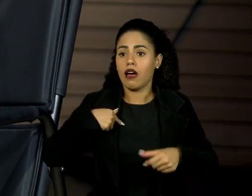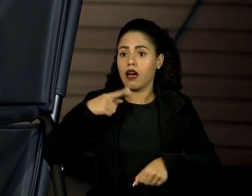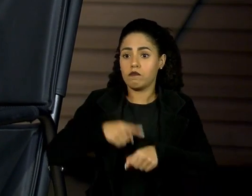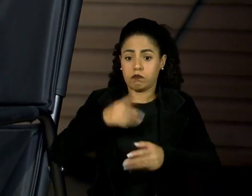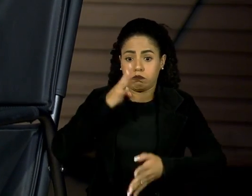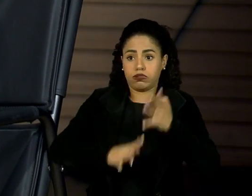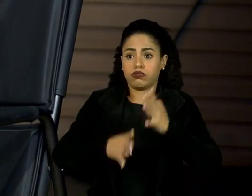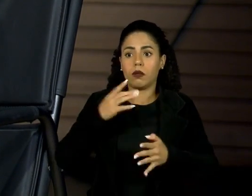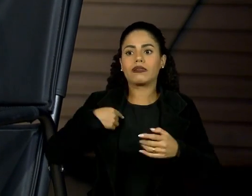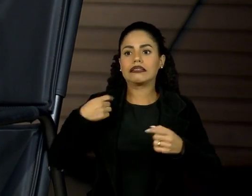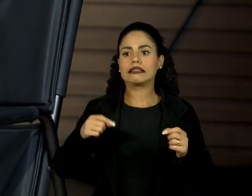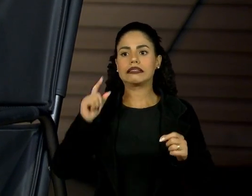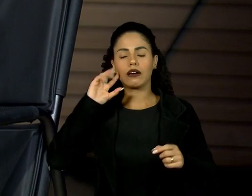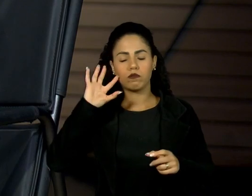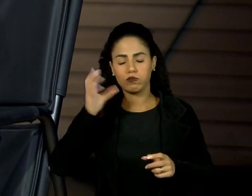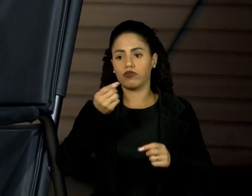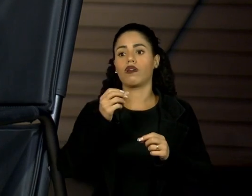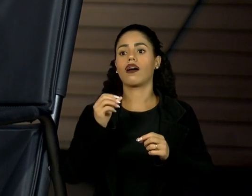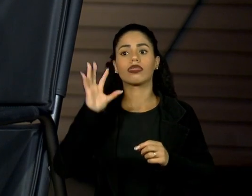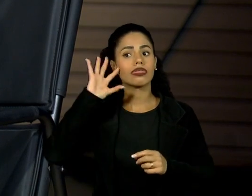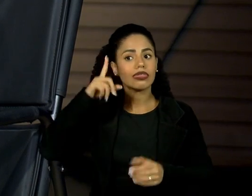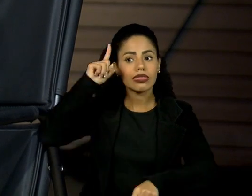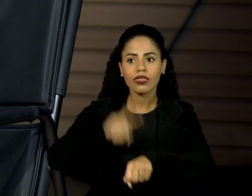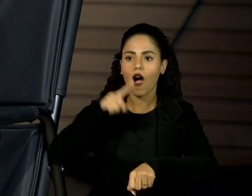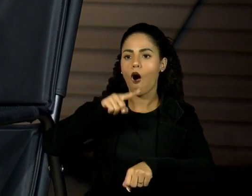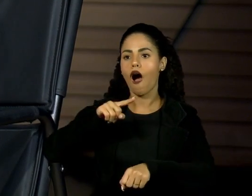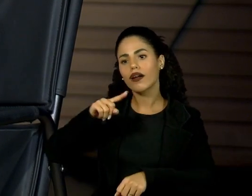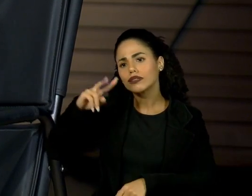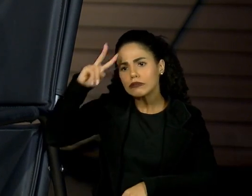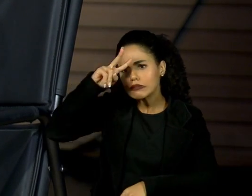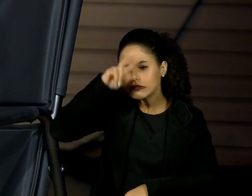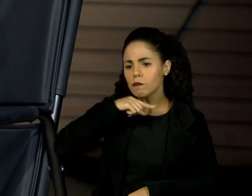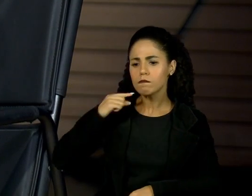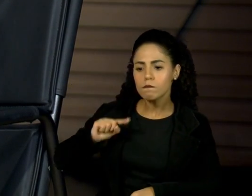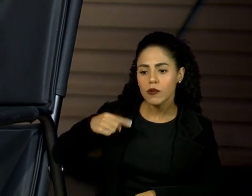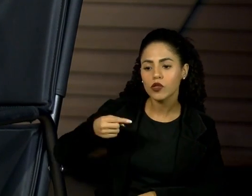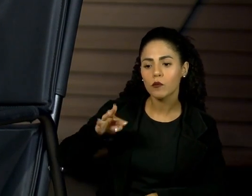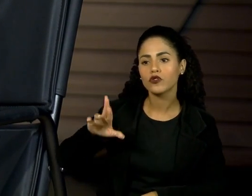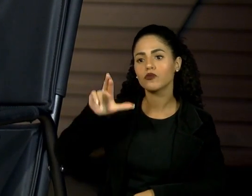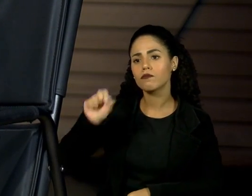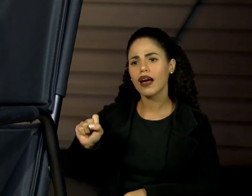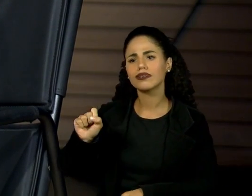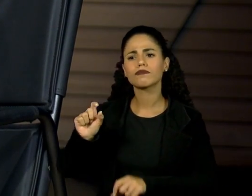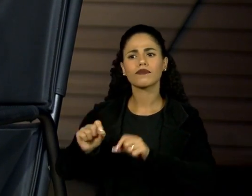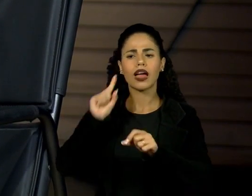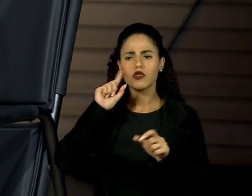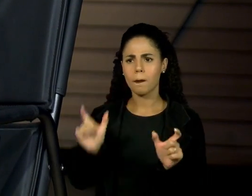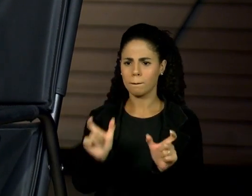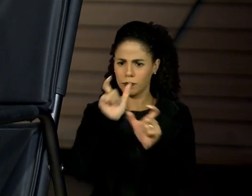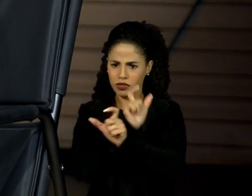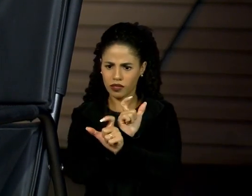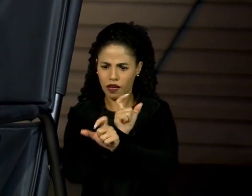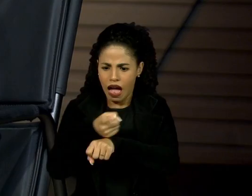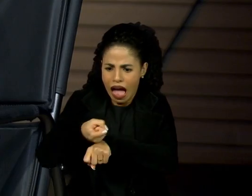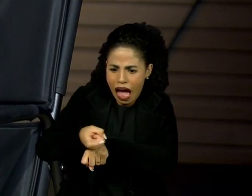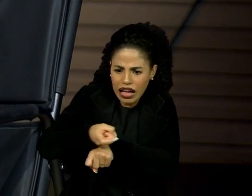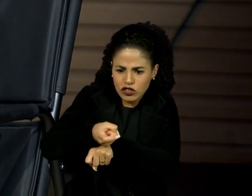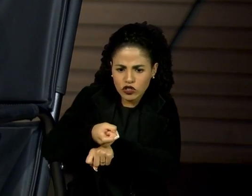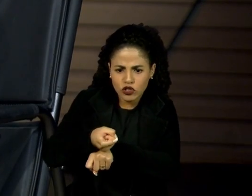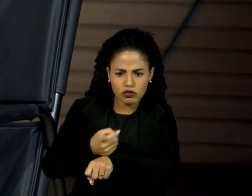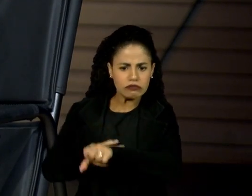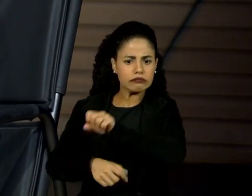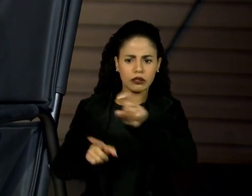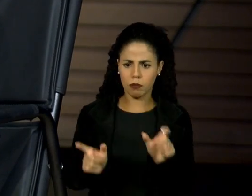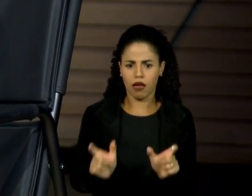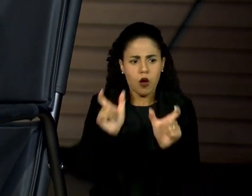tem que resolver, em Memórias Póstumas de Brás Cubas, no capítulo 1. Só que em inglês, essa coisa de mudar a ordem do adjetivo, ou, né,